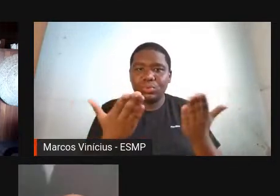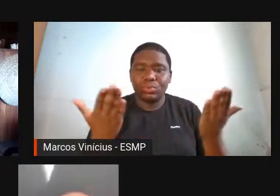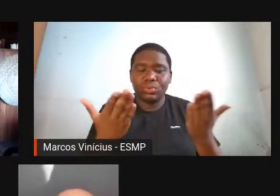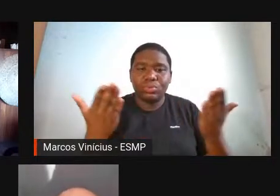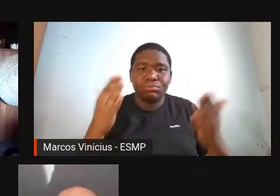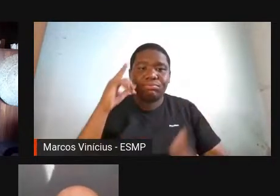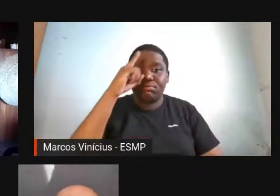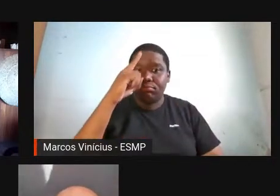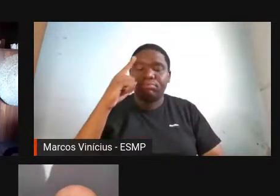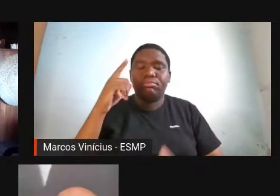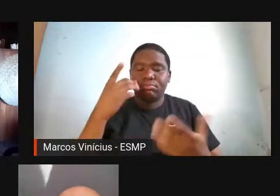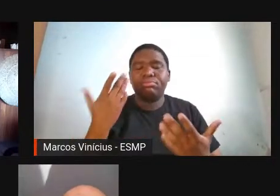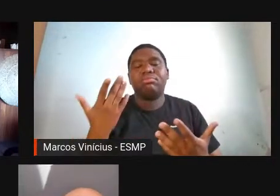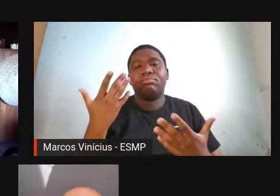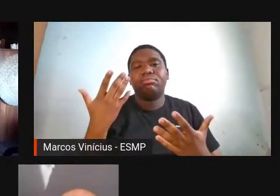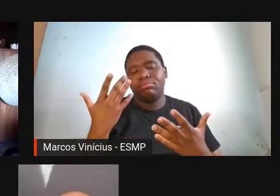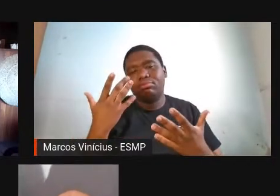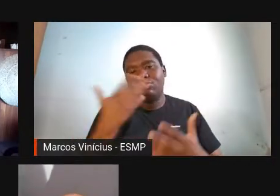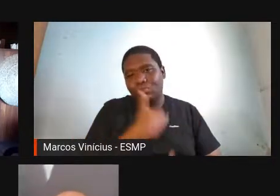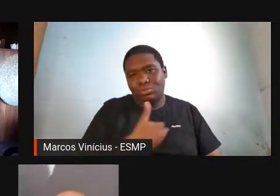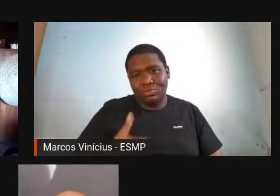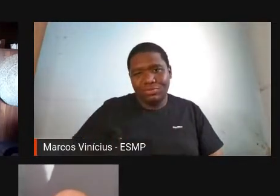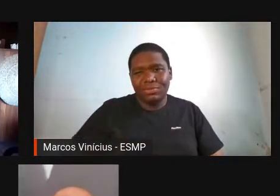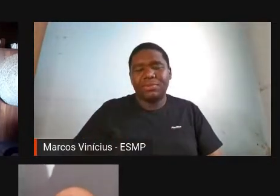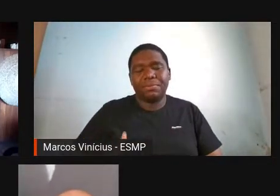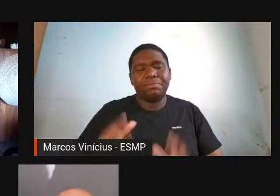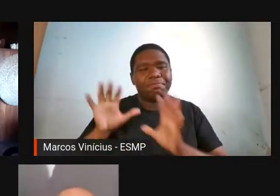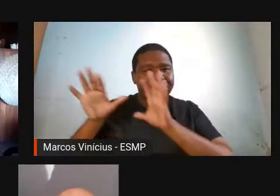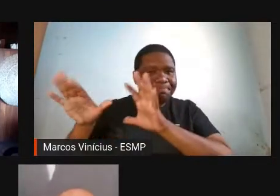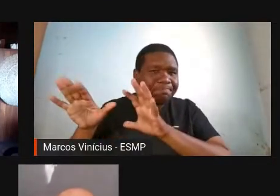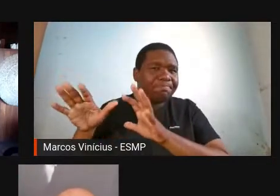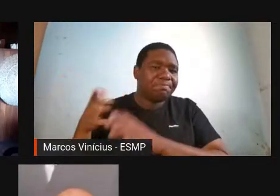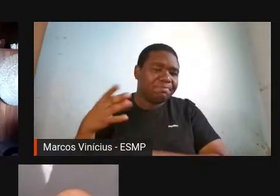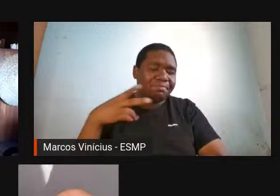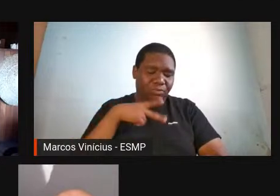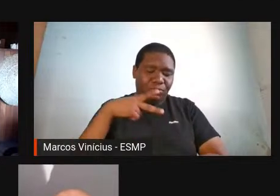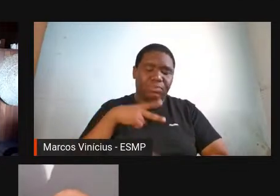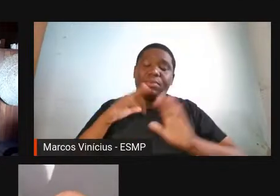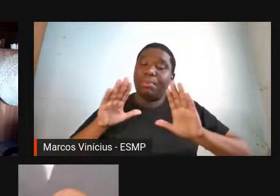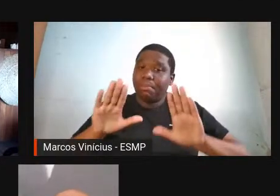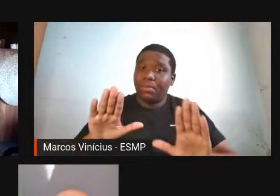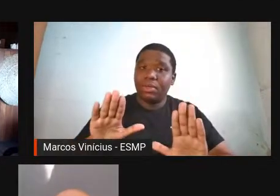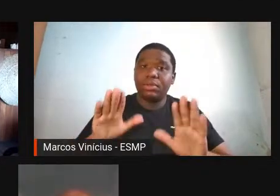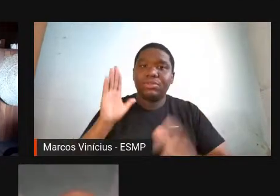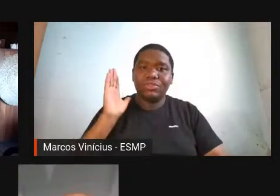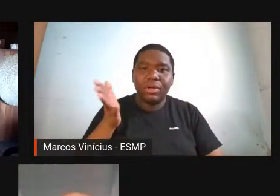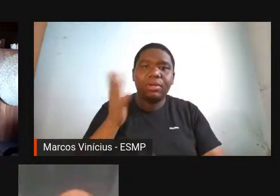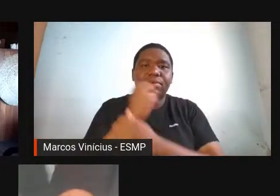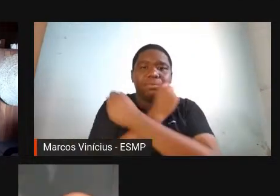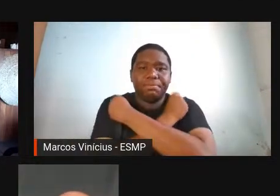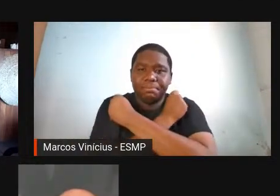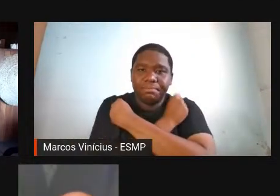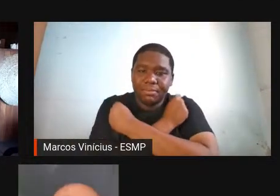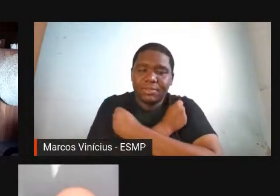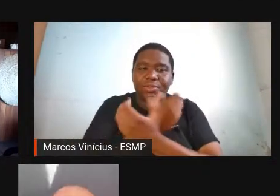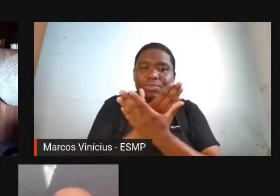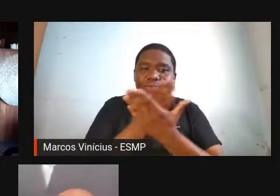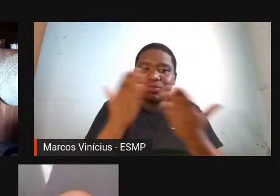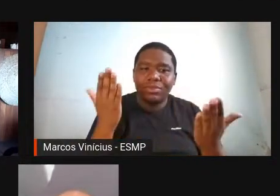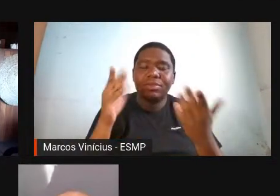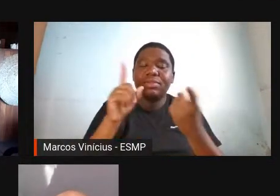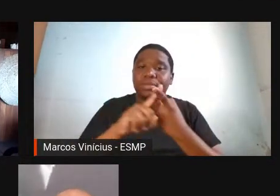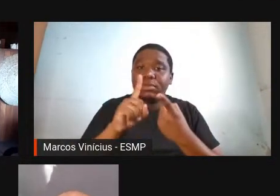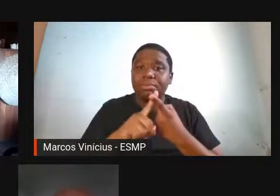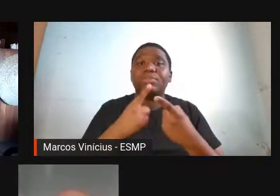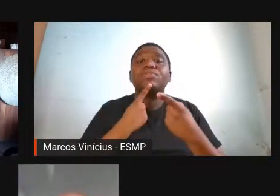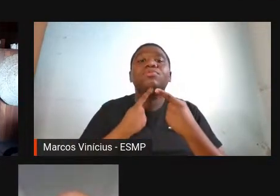Governo, não vai poder estar presente, mas desde já mandou um afetuoso abraço e um desejo